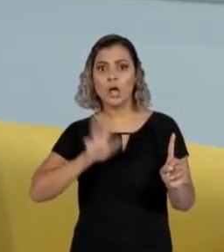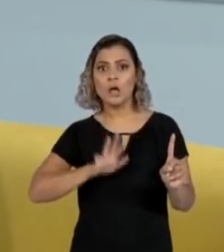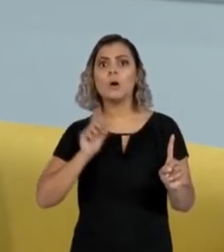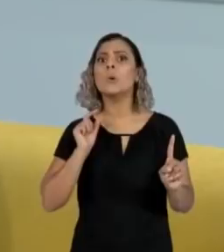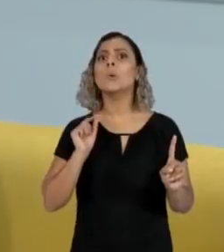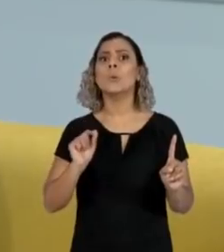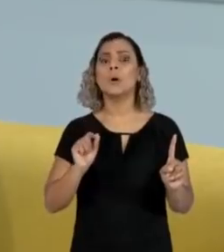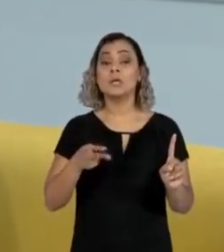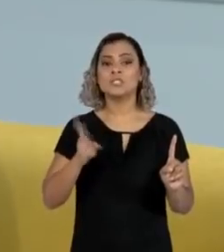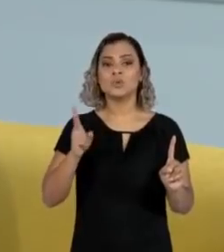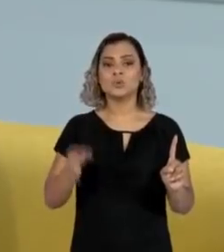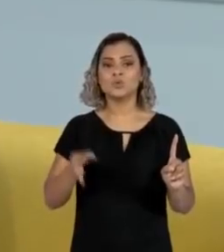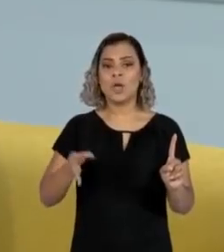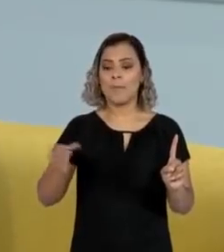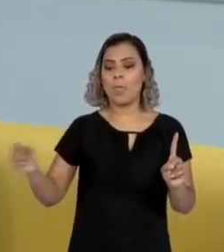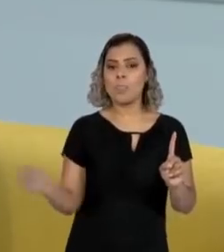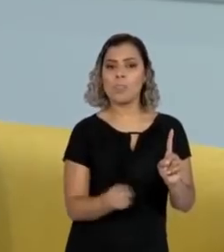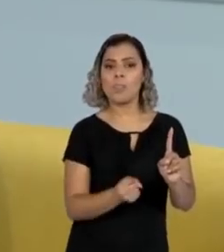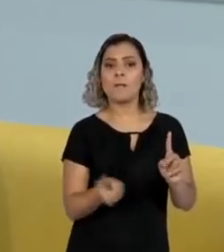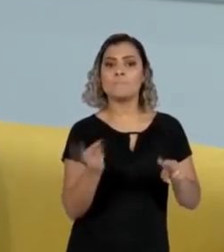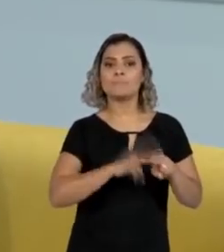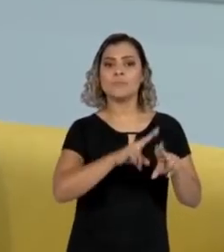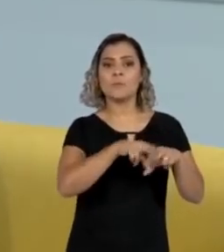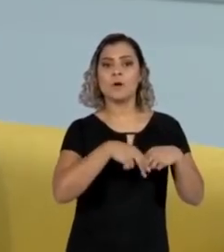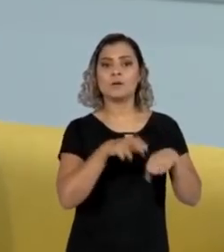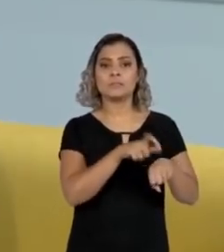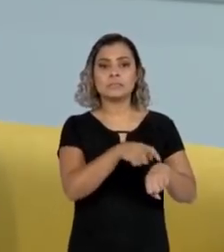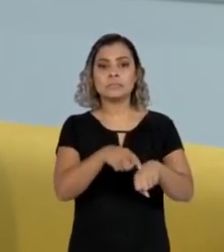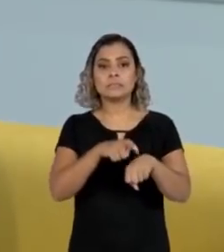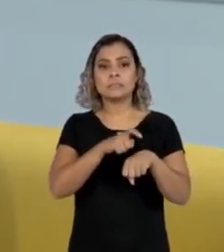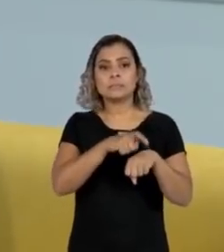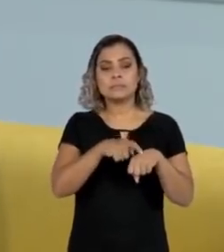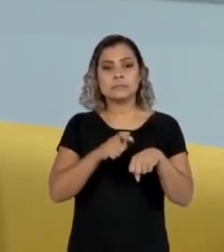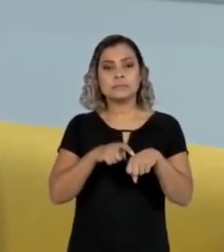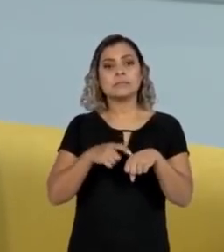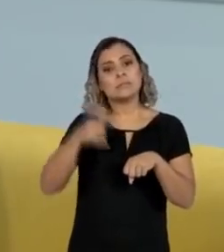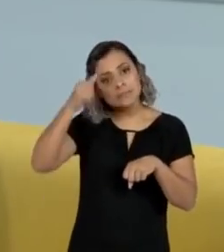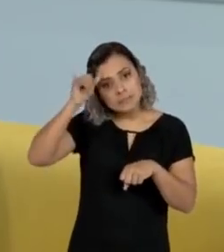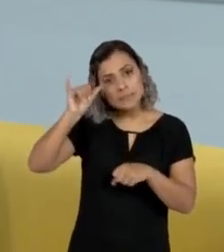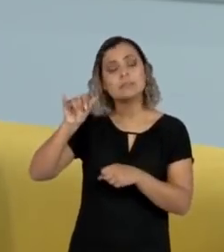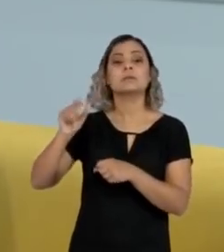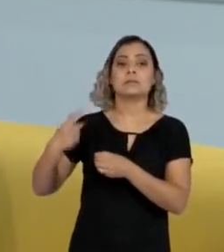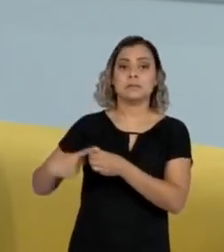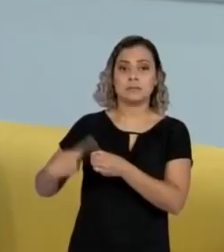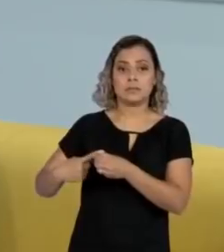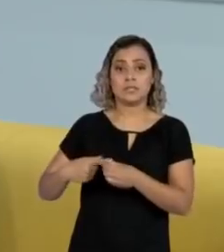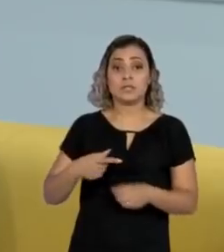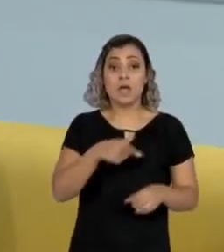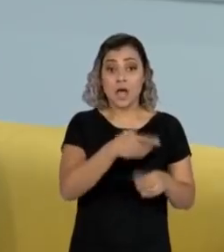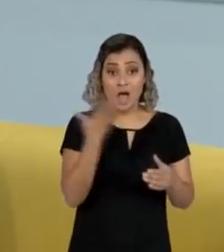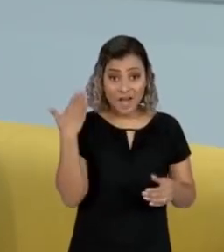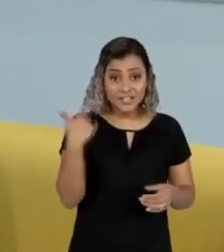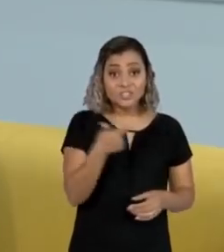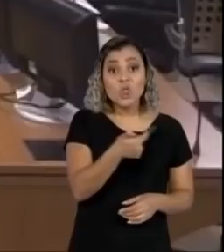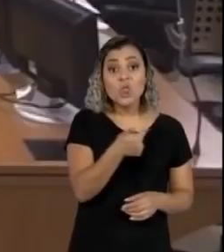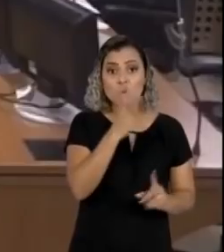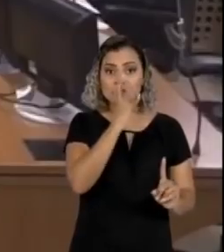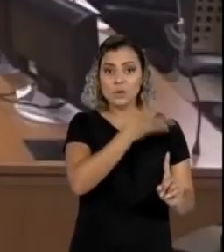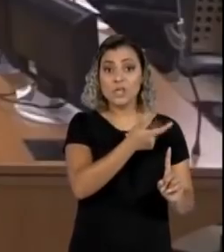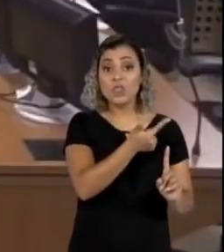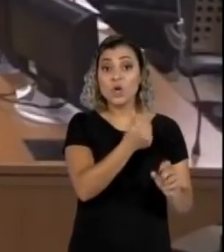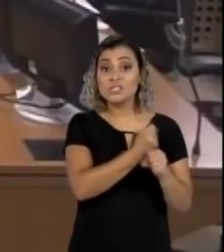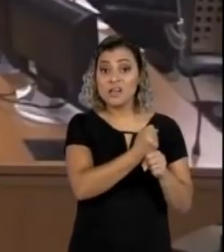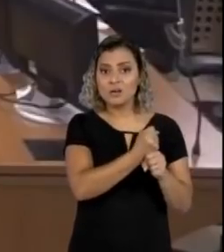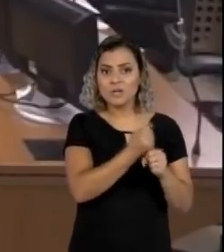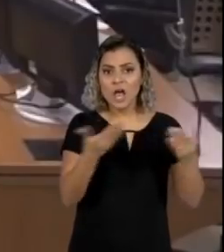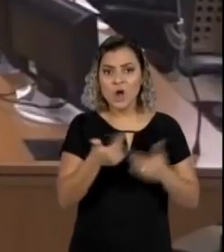em segunda instância, no caso do sítio de Atibaia, e aumenta a pena de prisão de 12 para 17 anos.